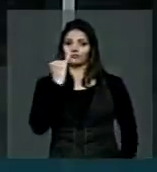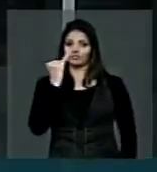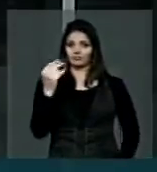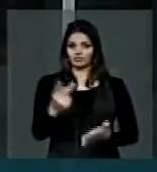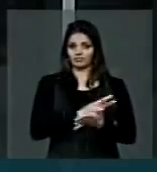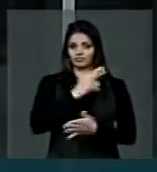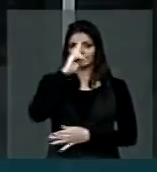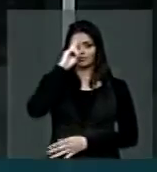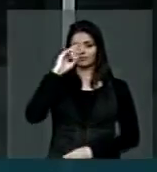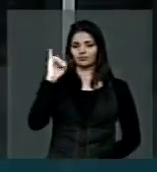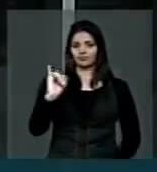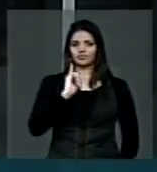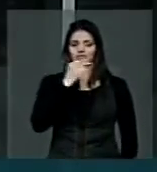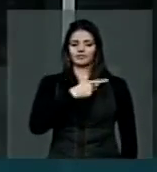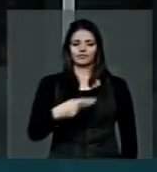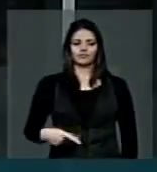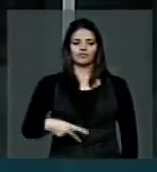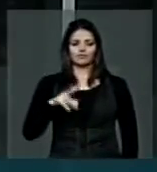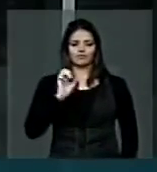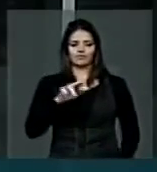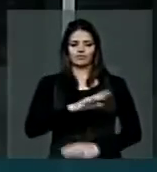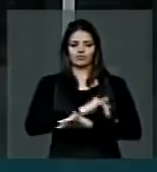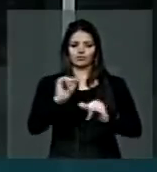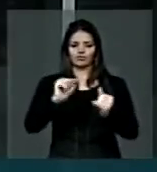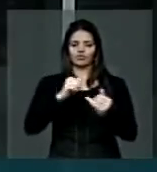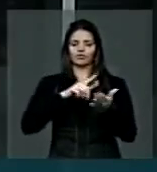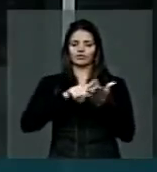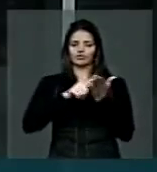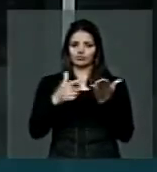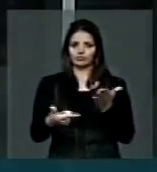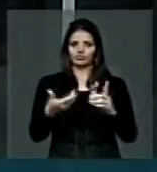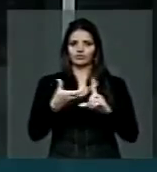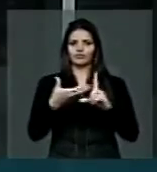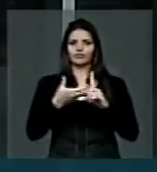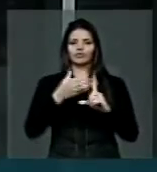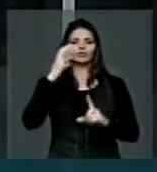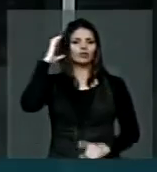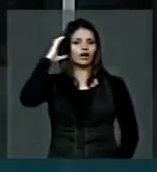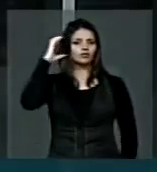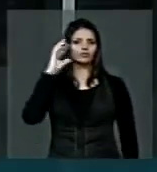presidente, eu solicito a Vossa Excelência a publicação nos anais das casas, de modo especial na Voz do Brasil. Muito obrigado.